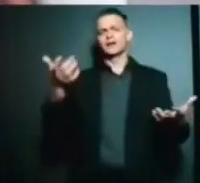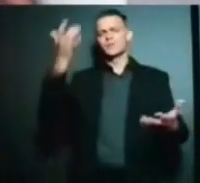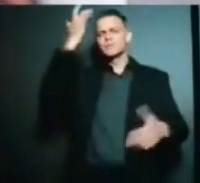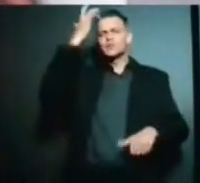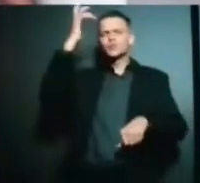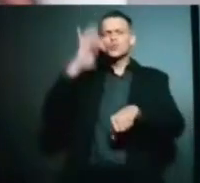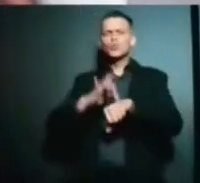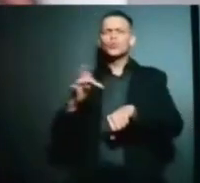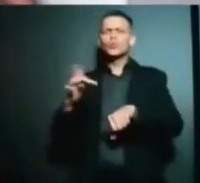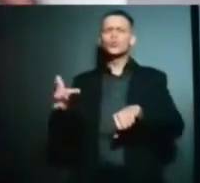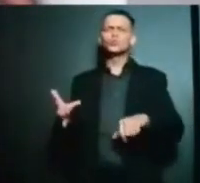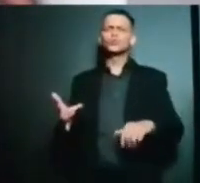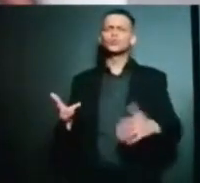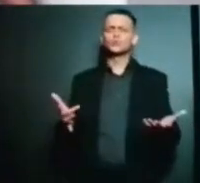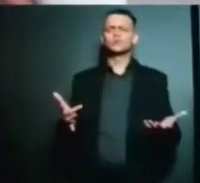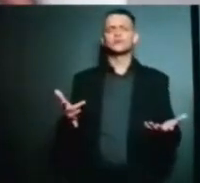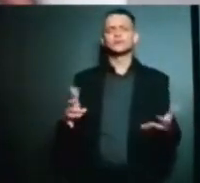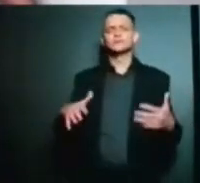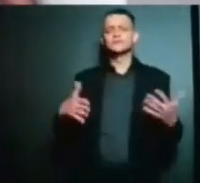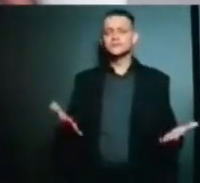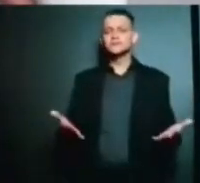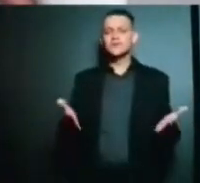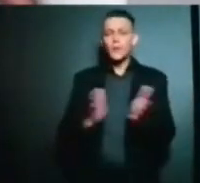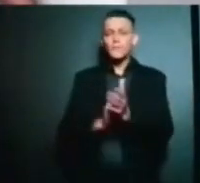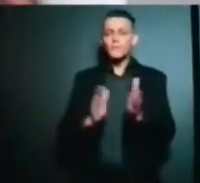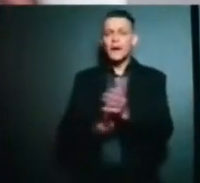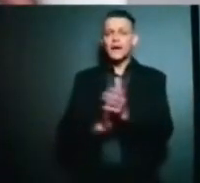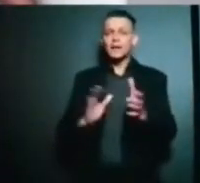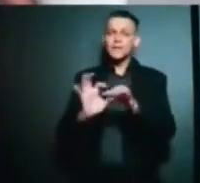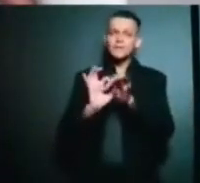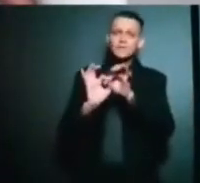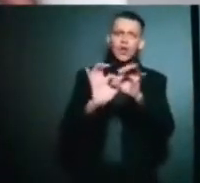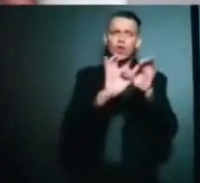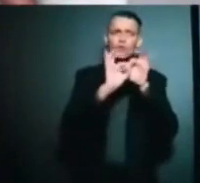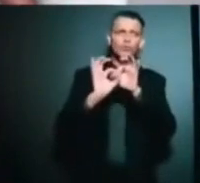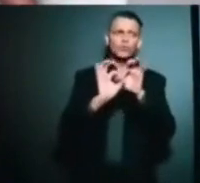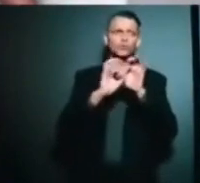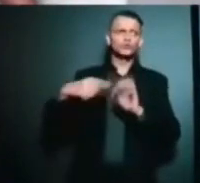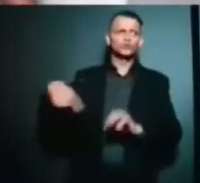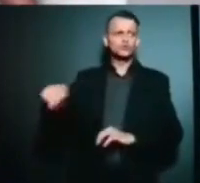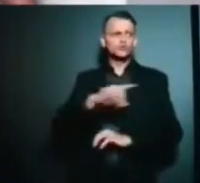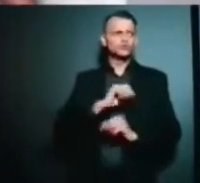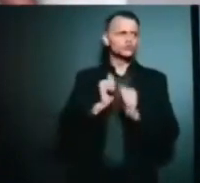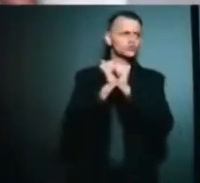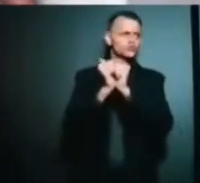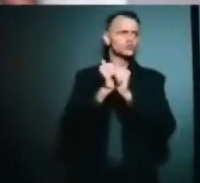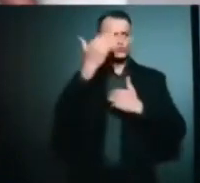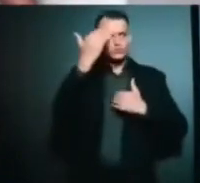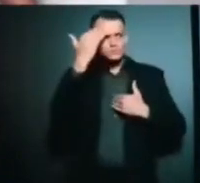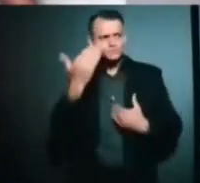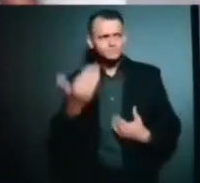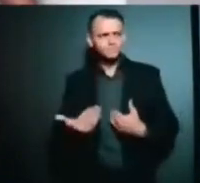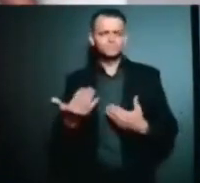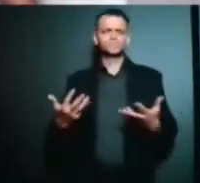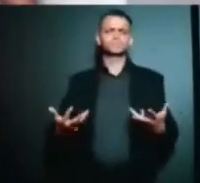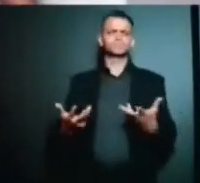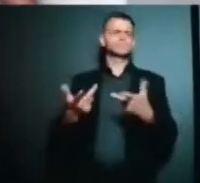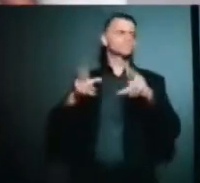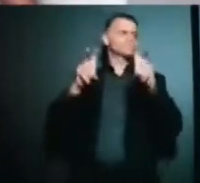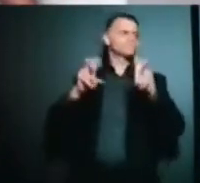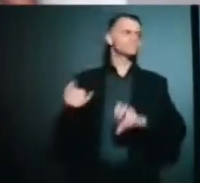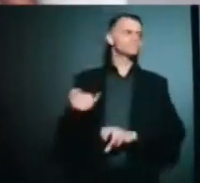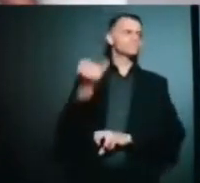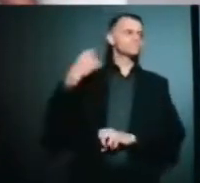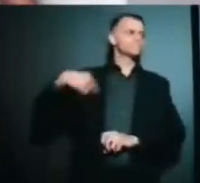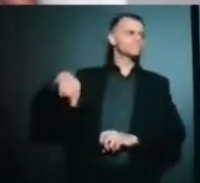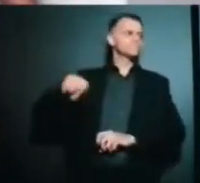minha gente. Então, assim, mais do que nunca, parabéns pela união. Tamo junto. Obrigado por esse painel. Foi um tema importante, mas enquanto